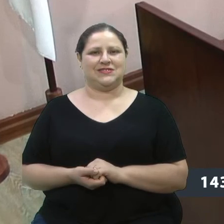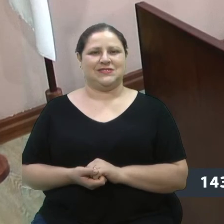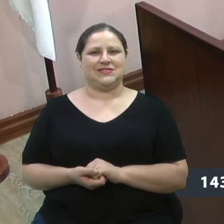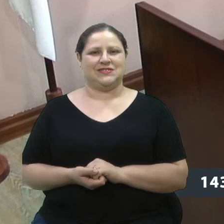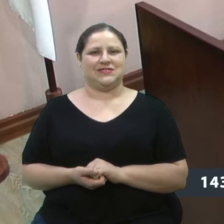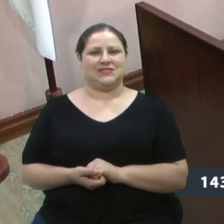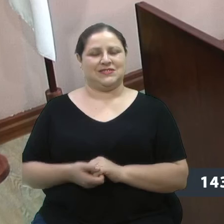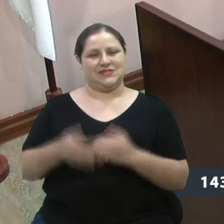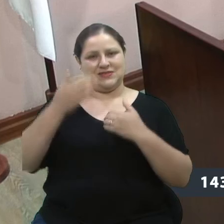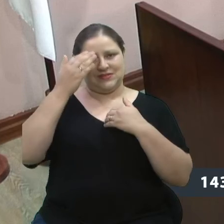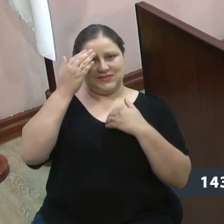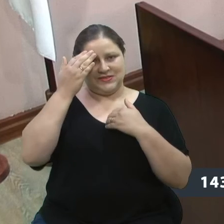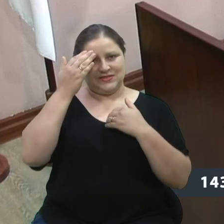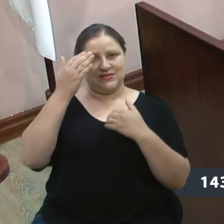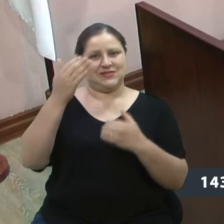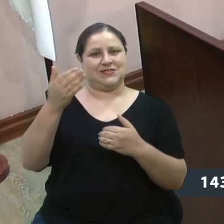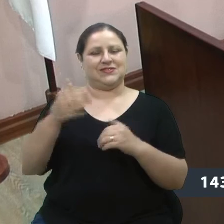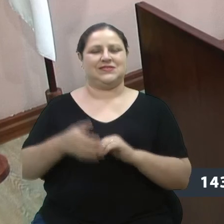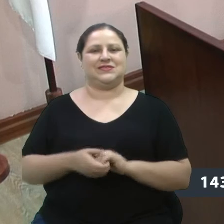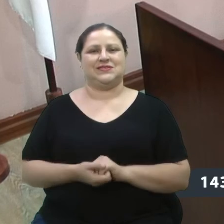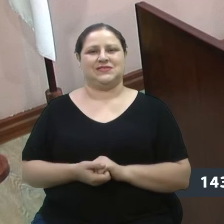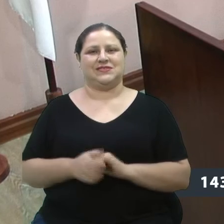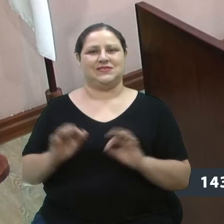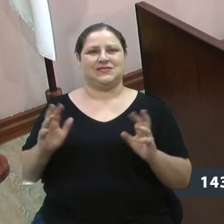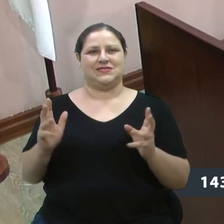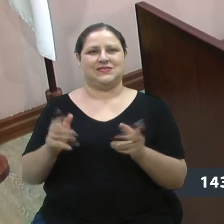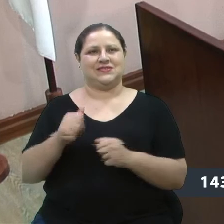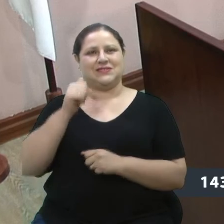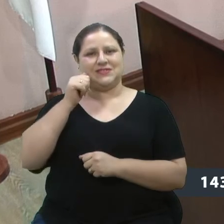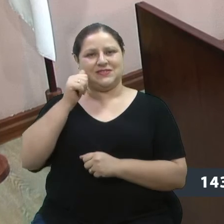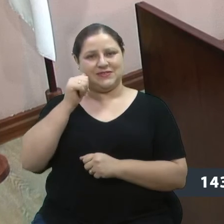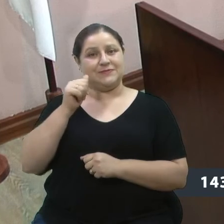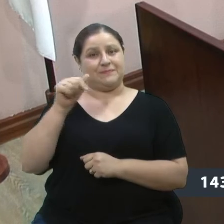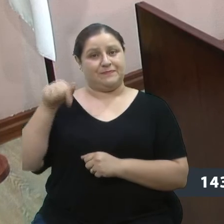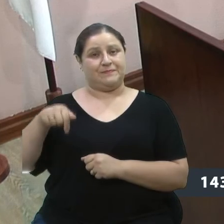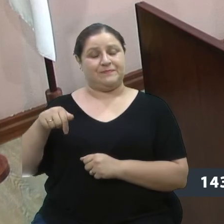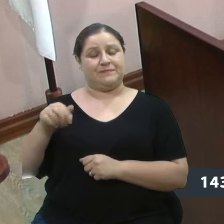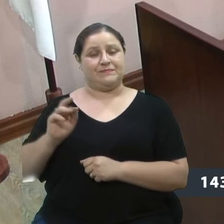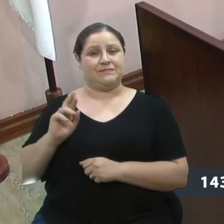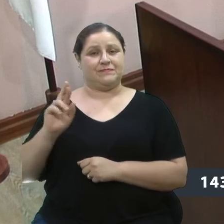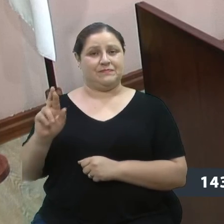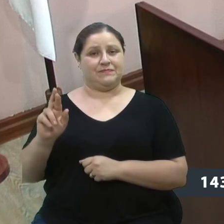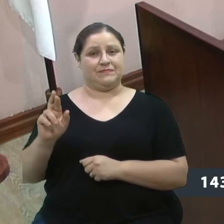Obrigada a todas as mulheres aqui representando o Fórum